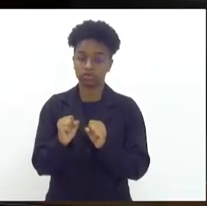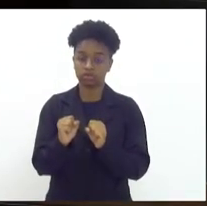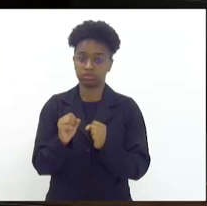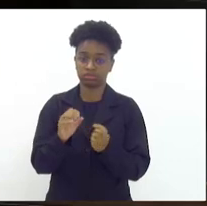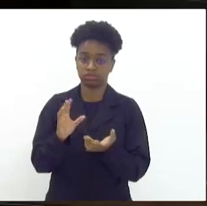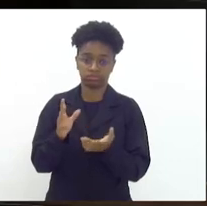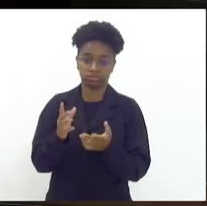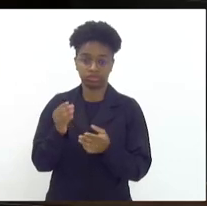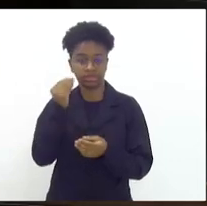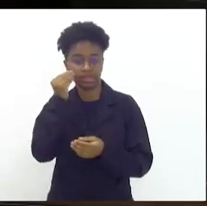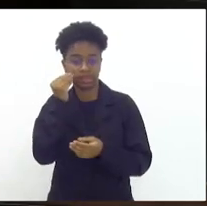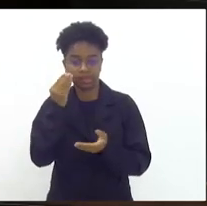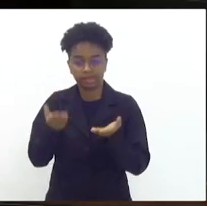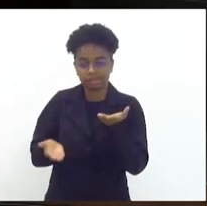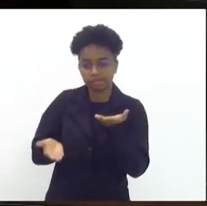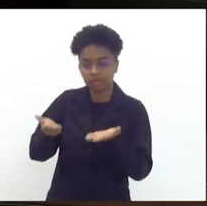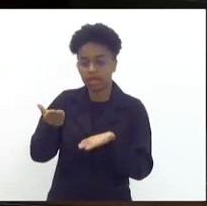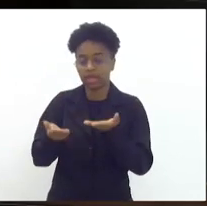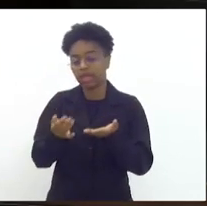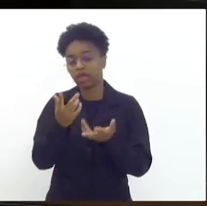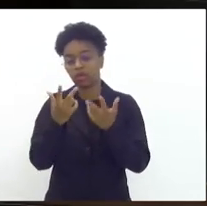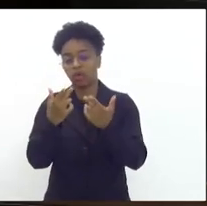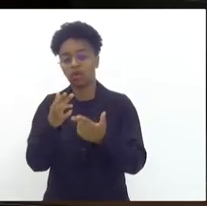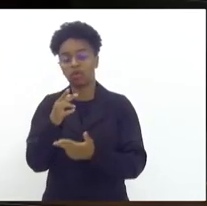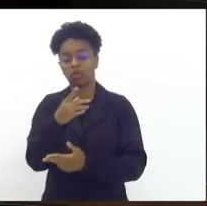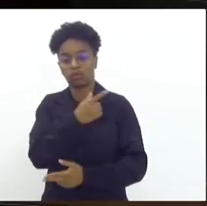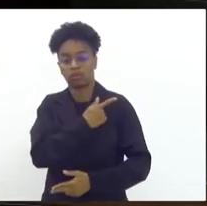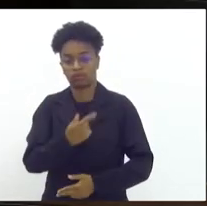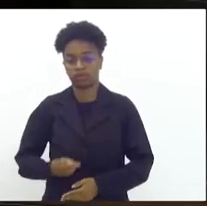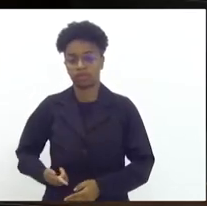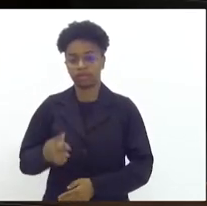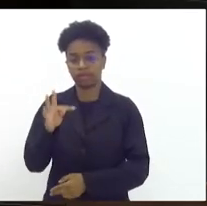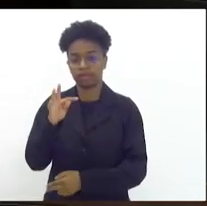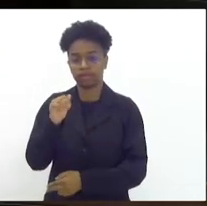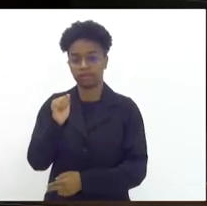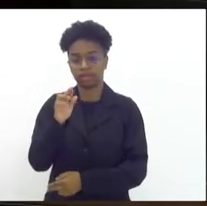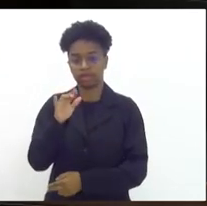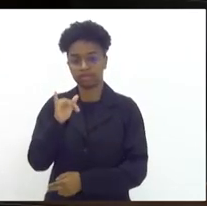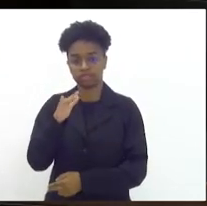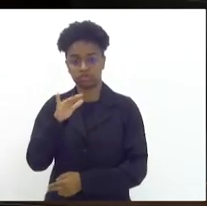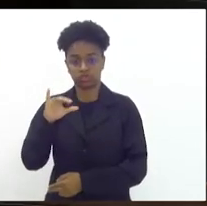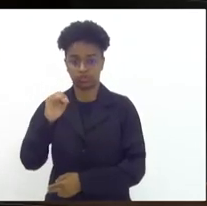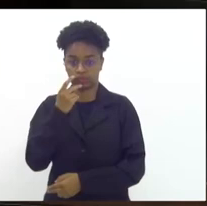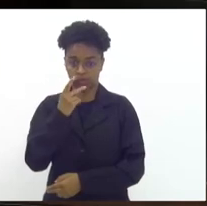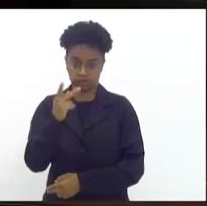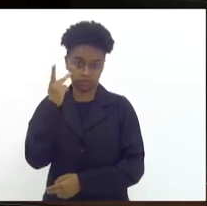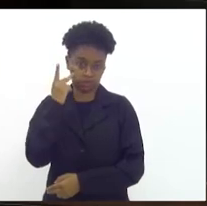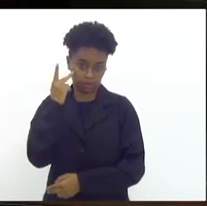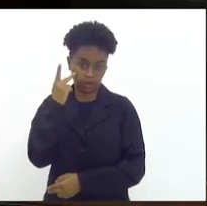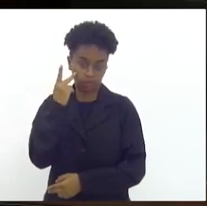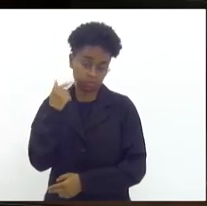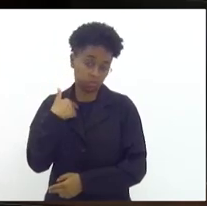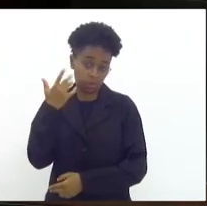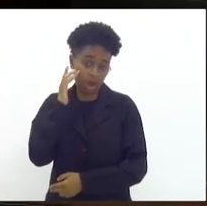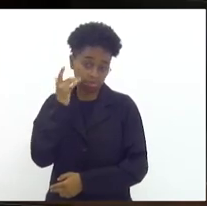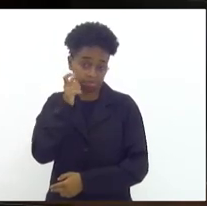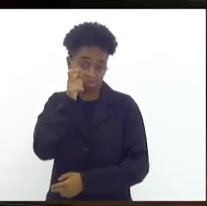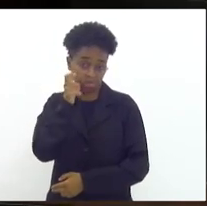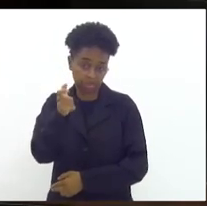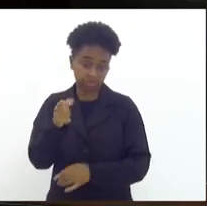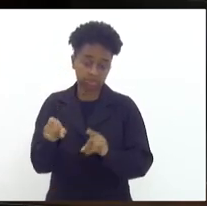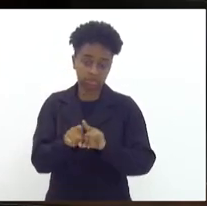compensação como até o próprio Governador Tarcísio em São Paulo chegou a defender Eu acho que seria uma saída interessante também